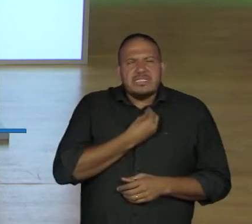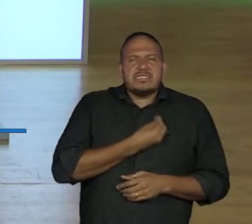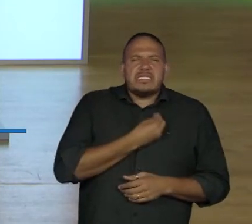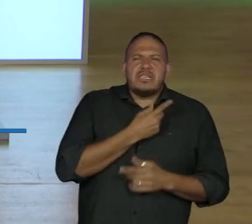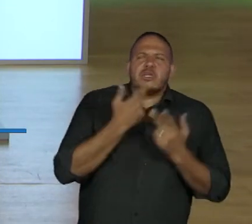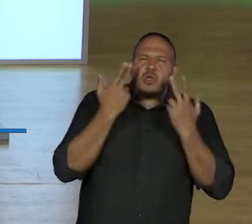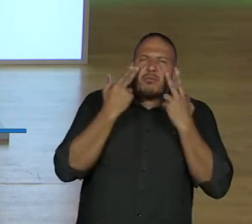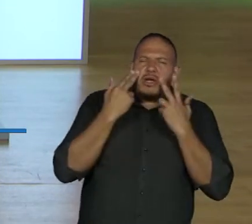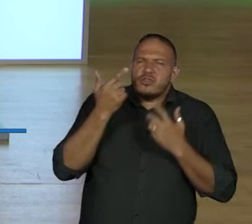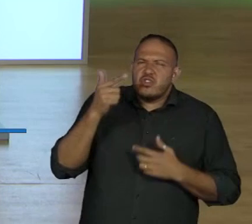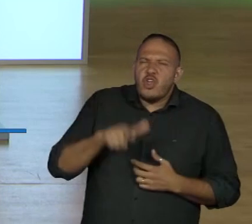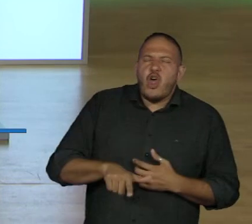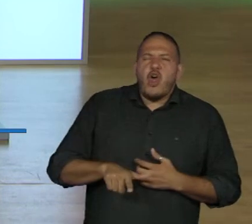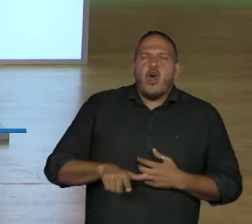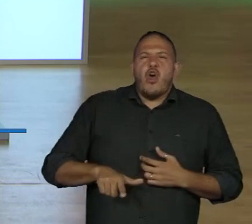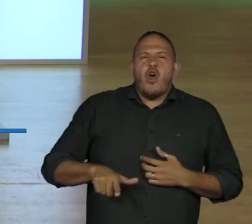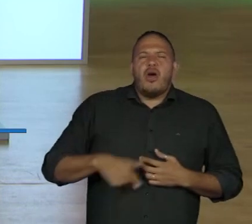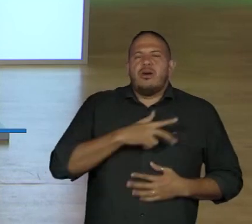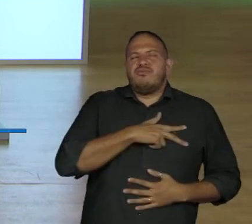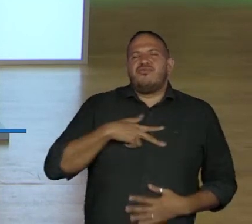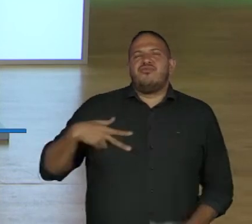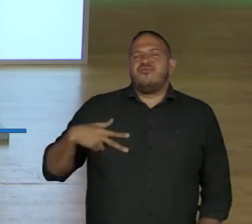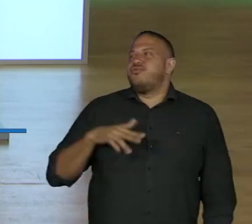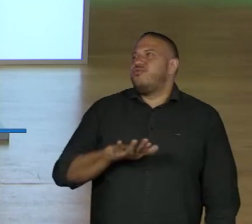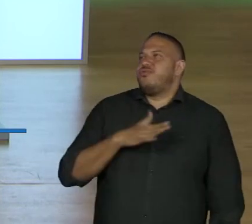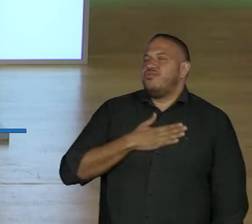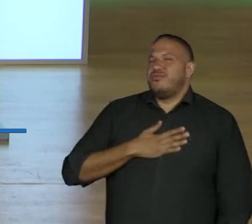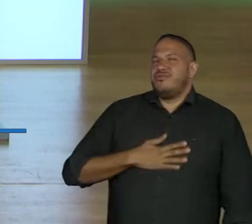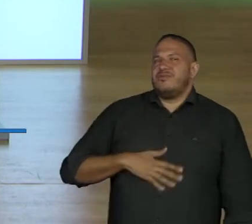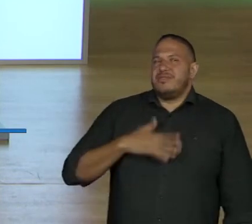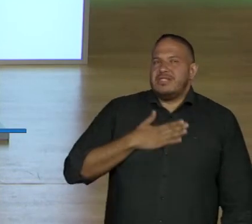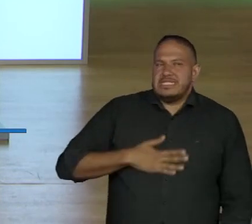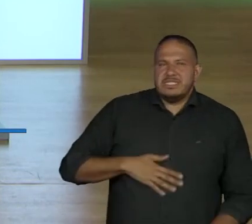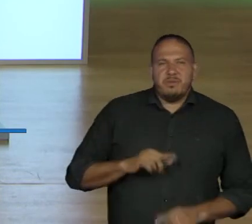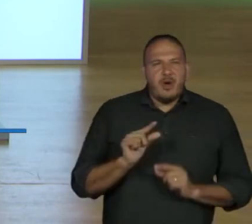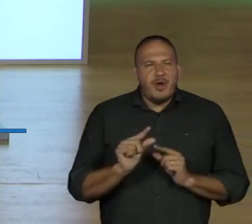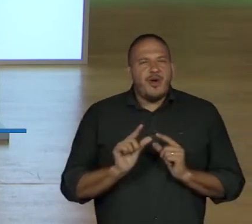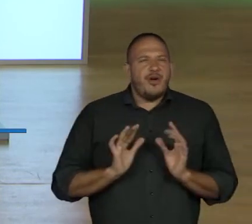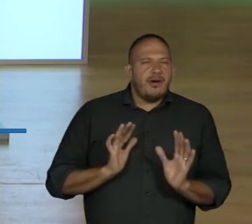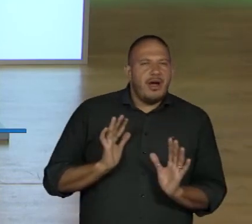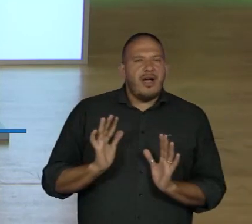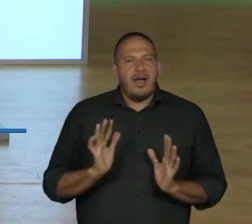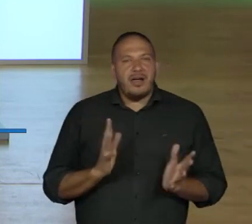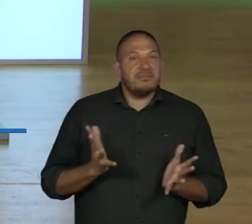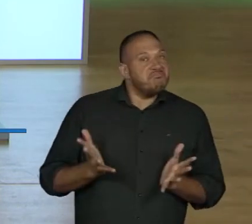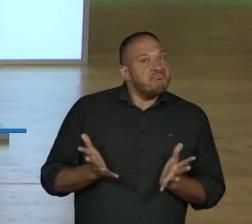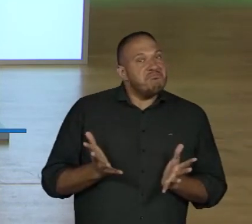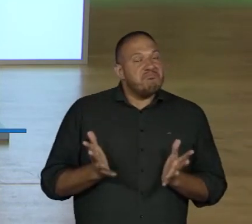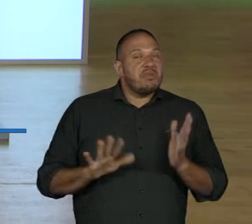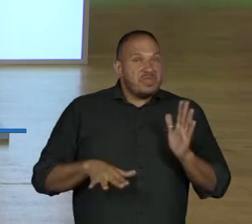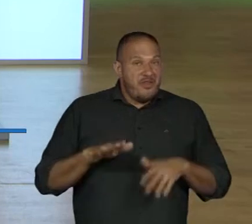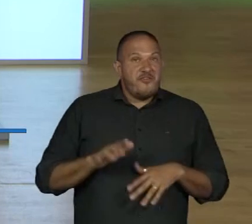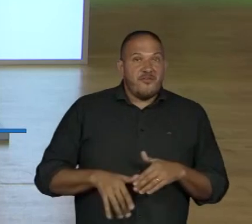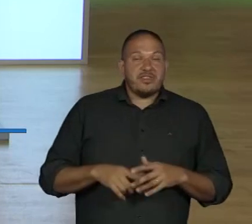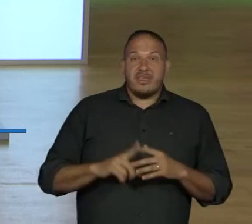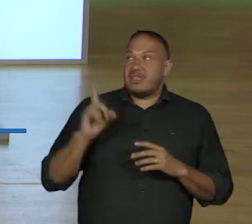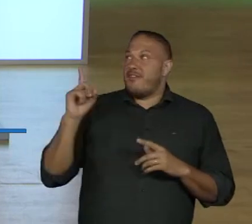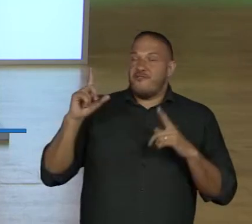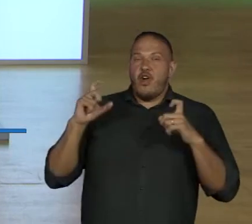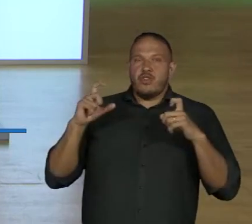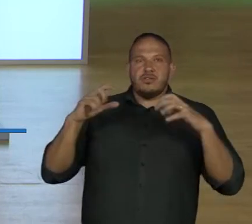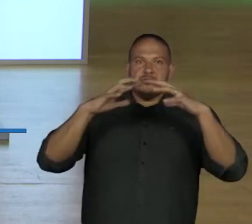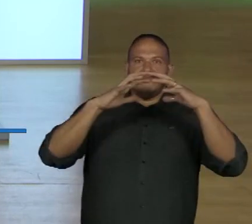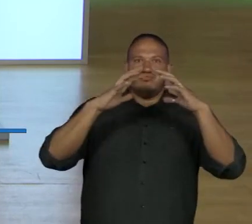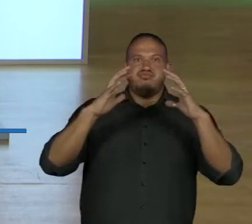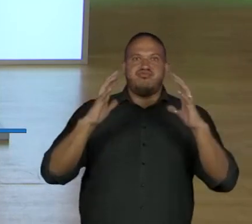normal. Relaxar um pouco, o Marcos está contribuindo com a gente. E aí, no caso, é uma foto de uma catedral, né?